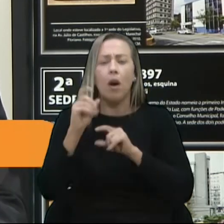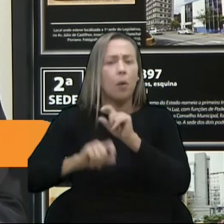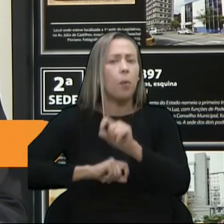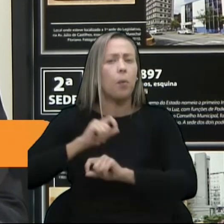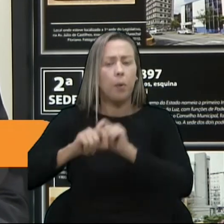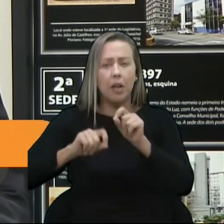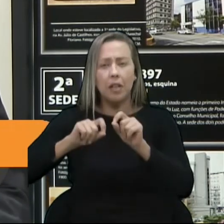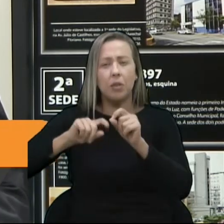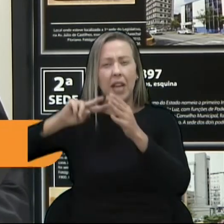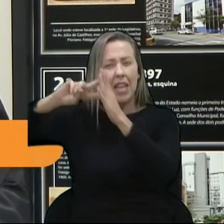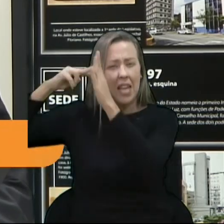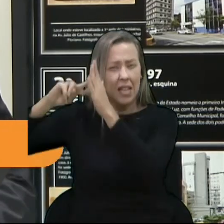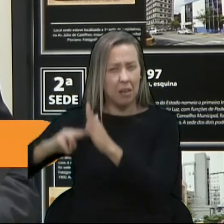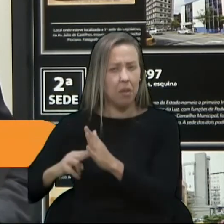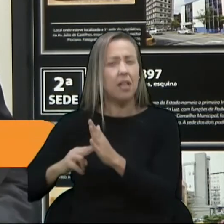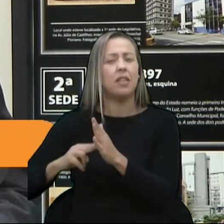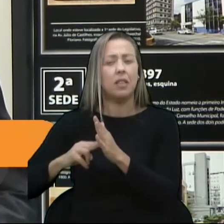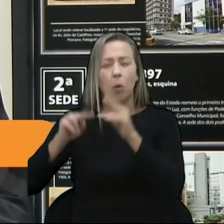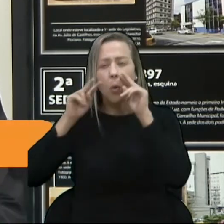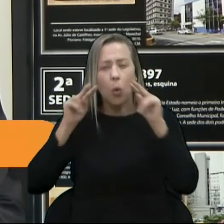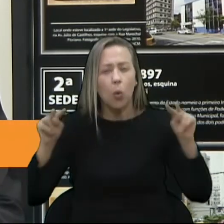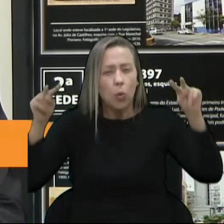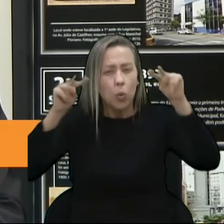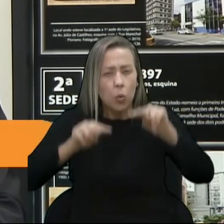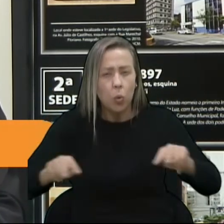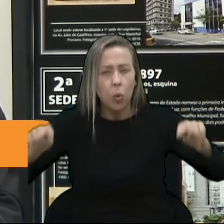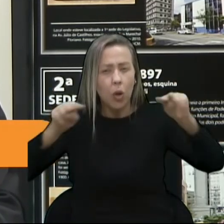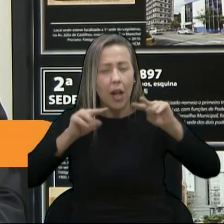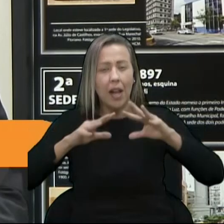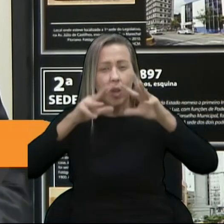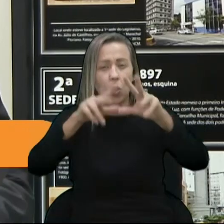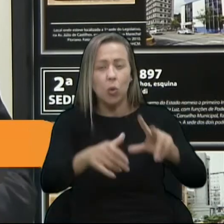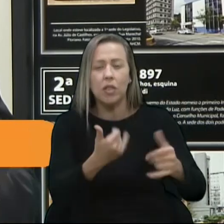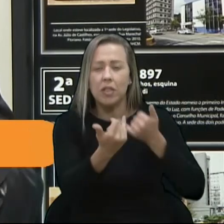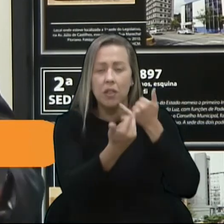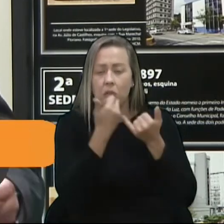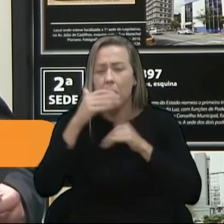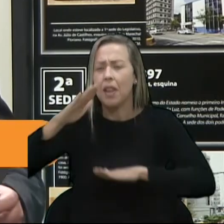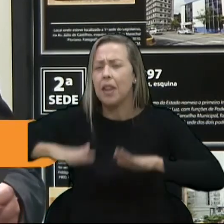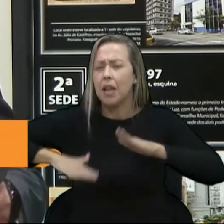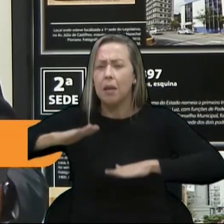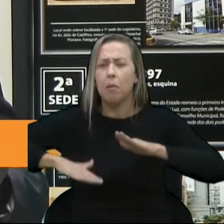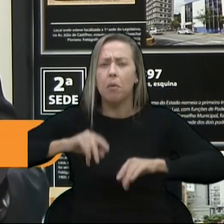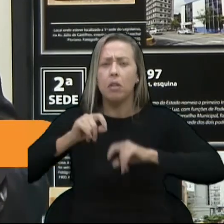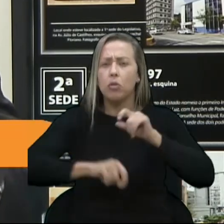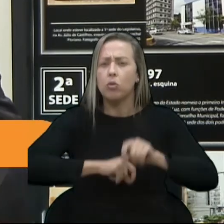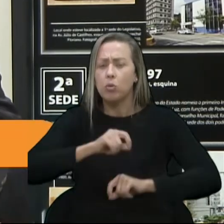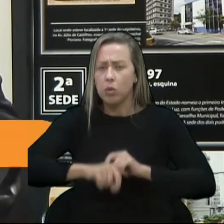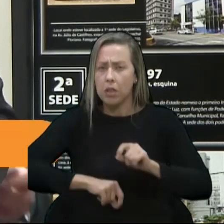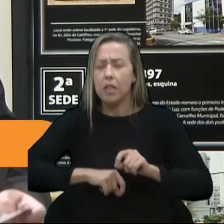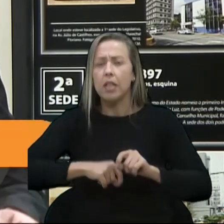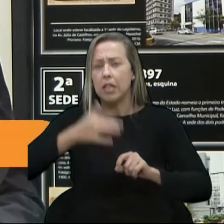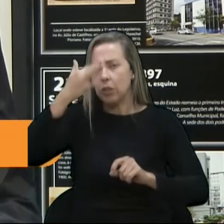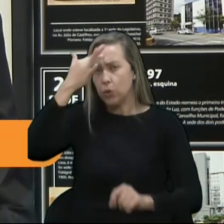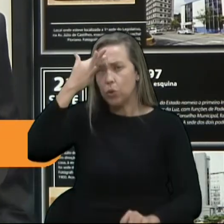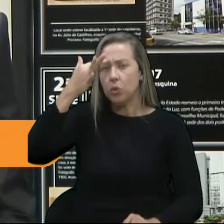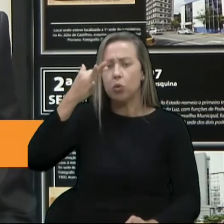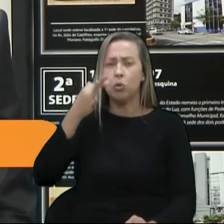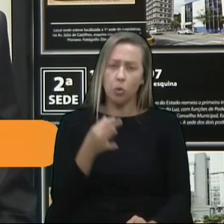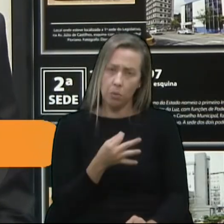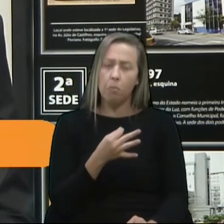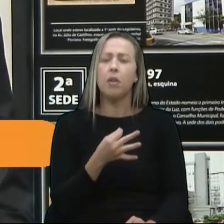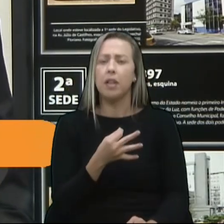da interpretação, do olhar com relação aos fatos depende também de compreender